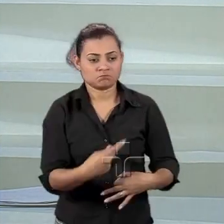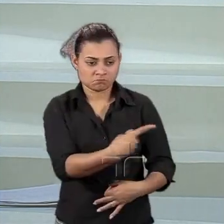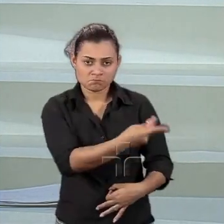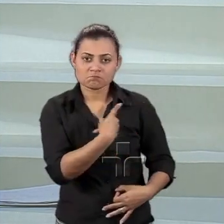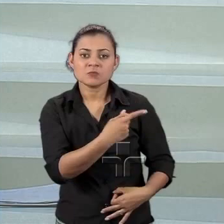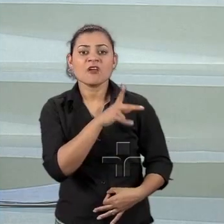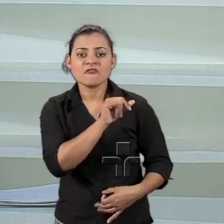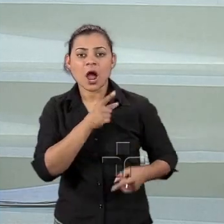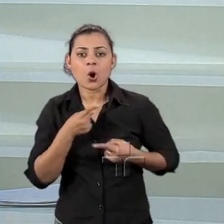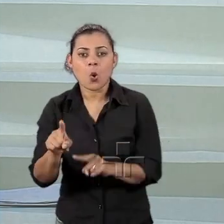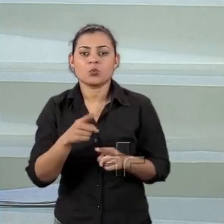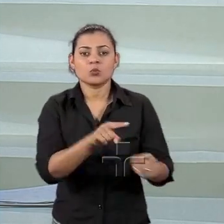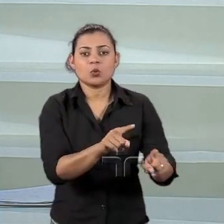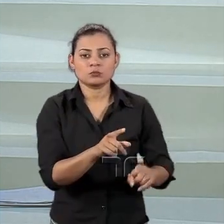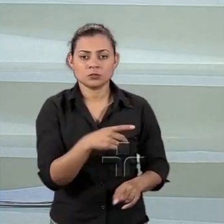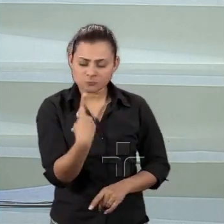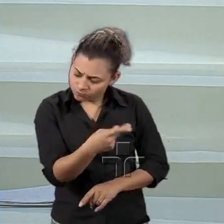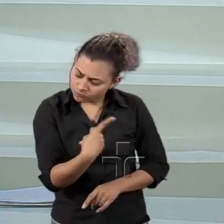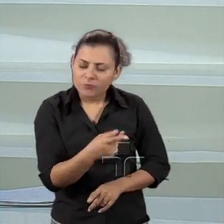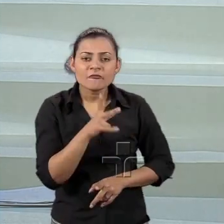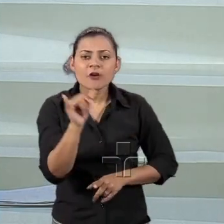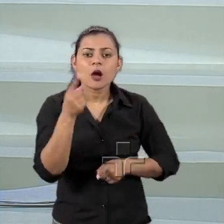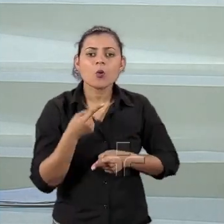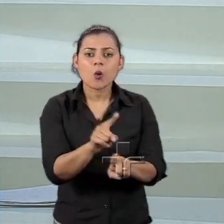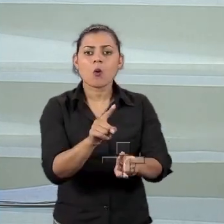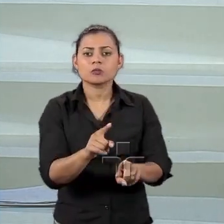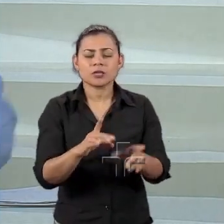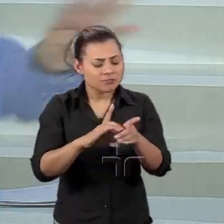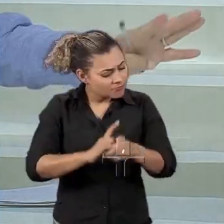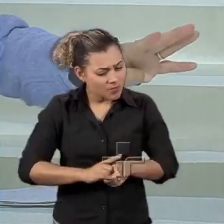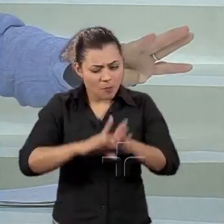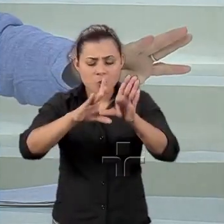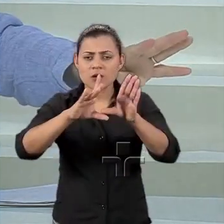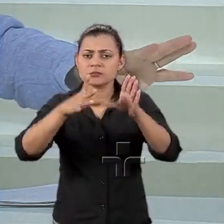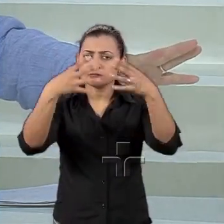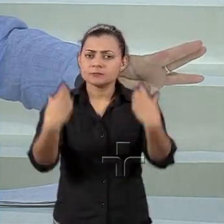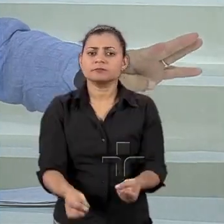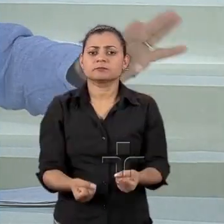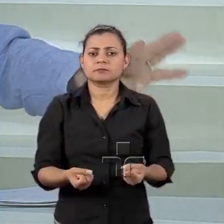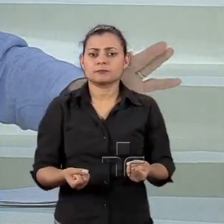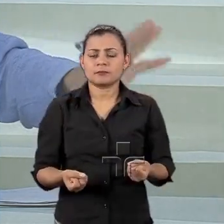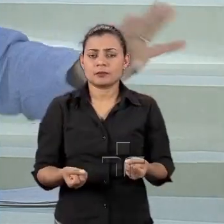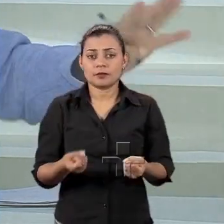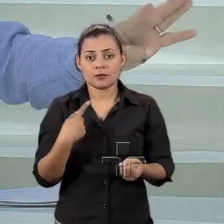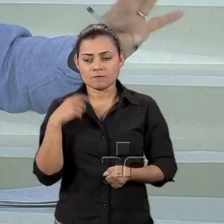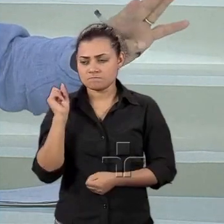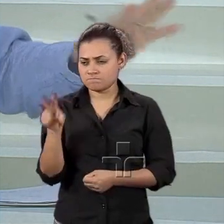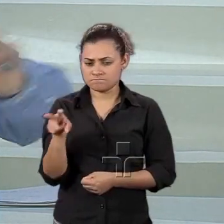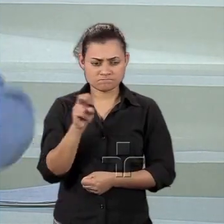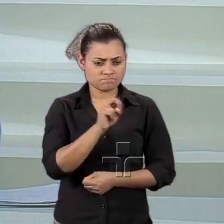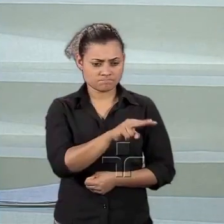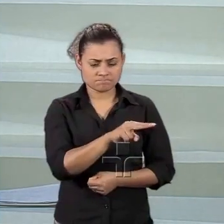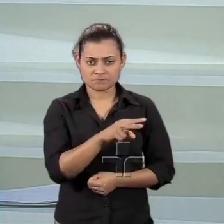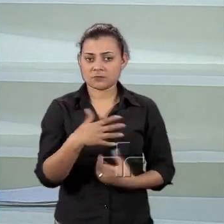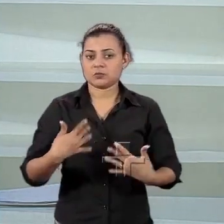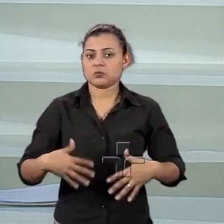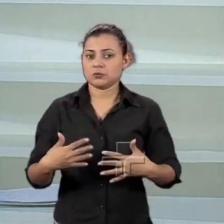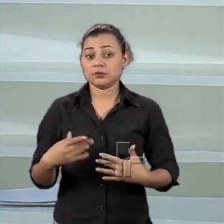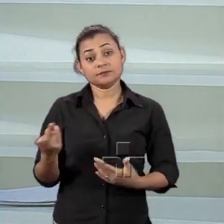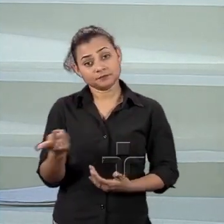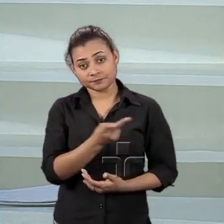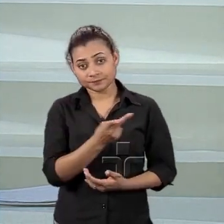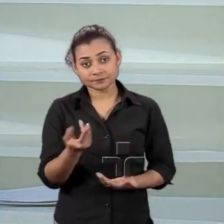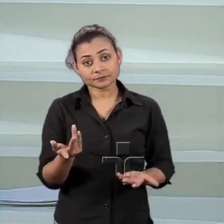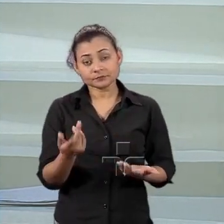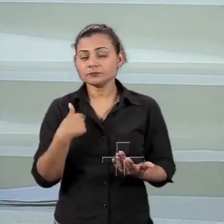ser oposição. Oposição democrática. E aí, observando as duas minhas queridas vices, eu